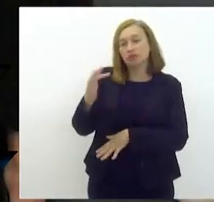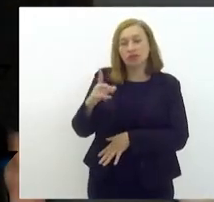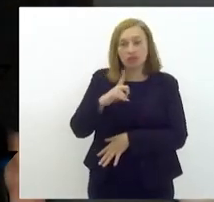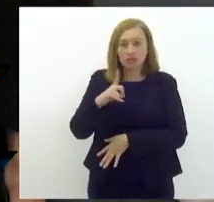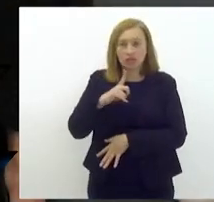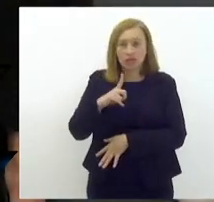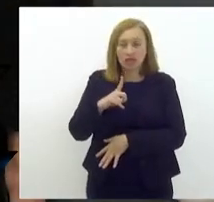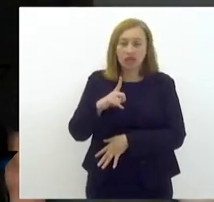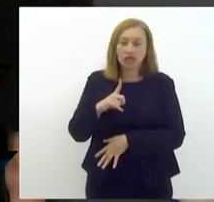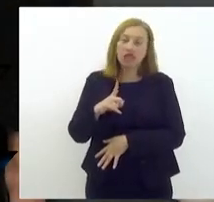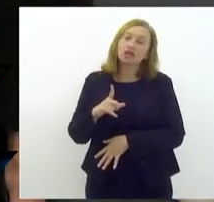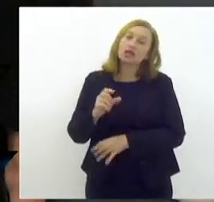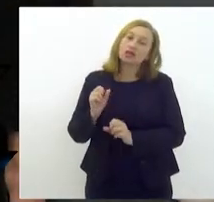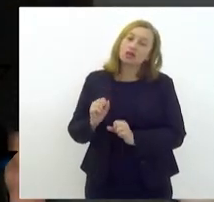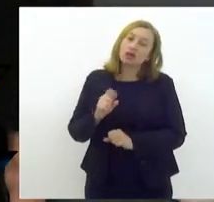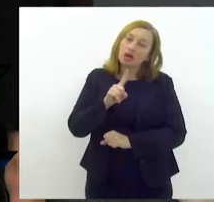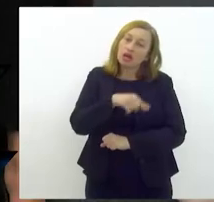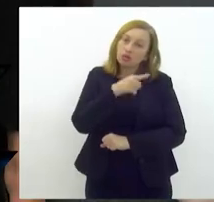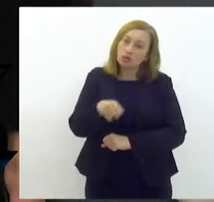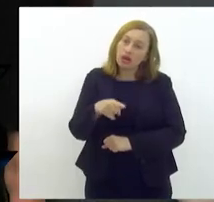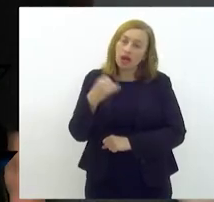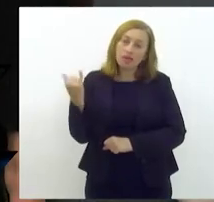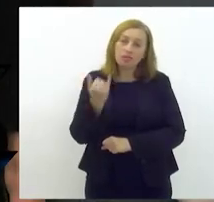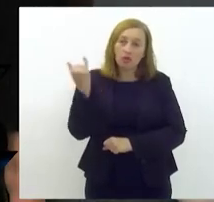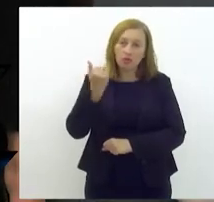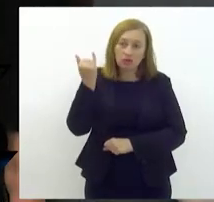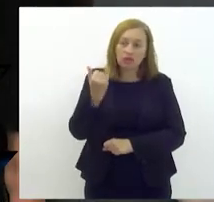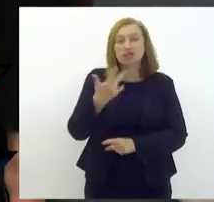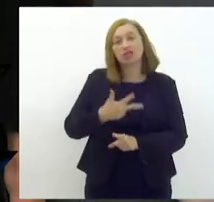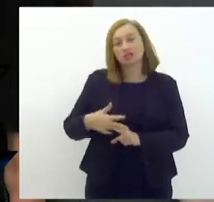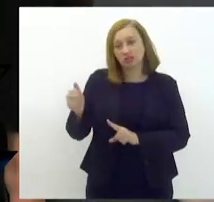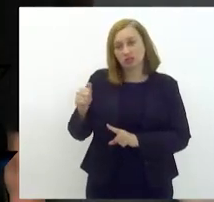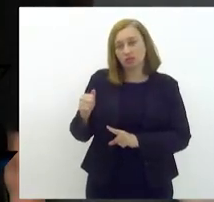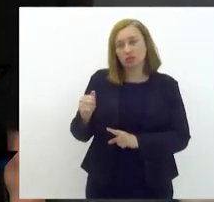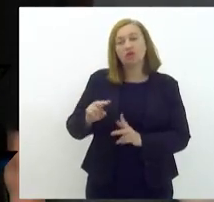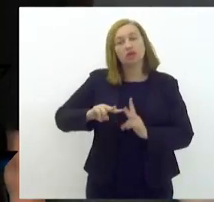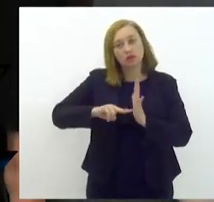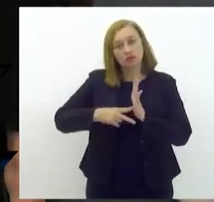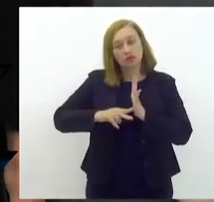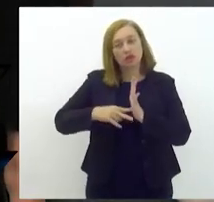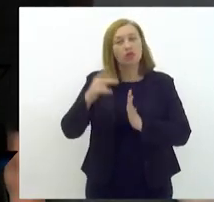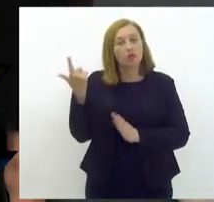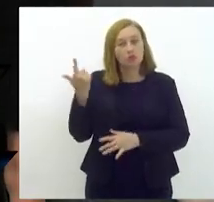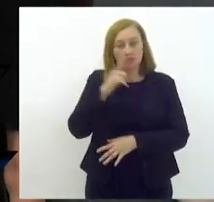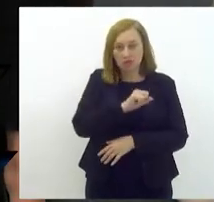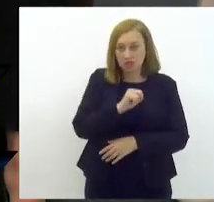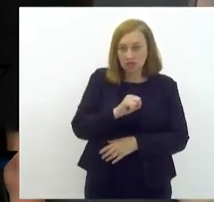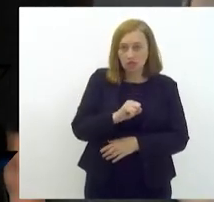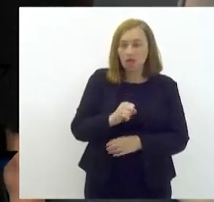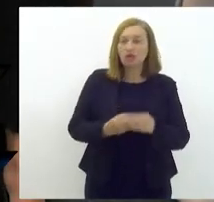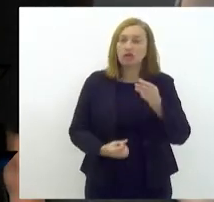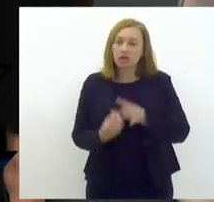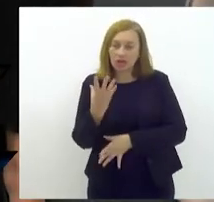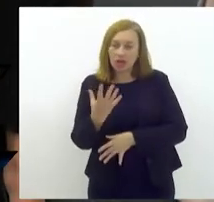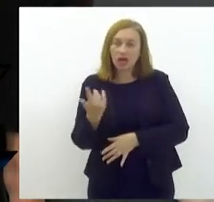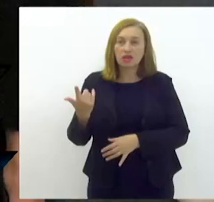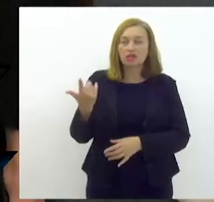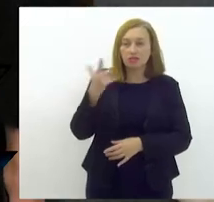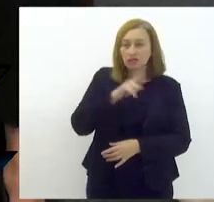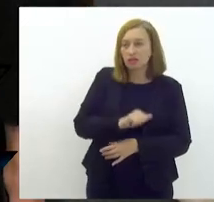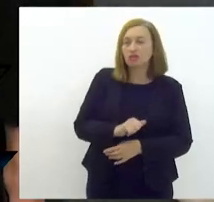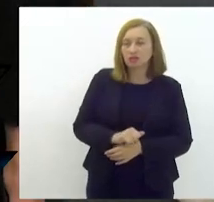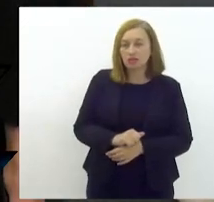acabe anulando a importância das Vitórias que o sindicato tem conseguido construir e conquistar